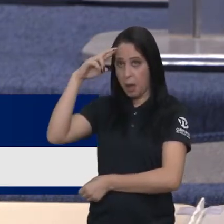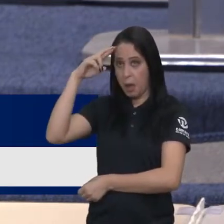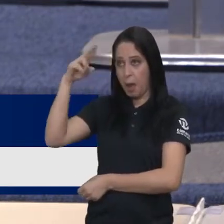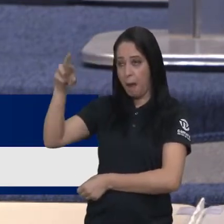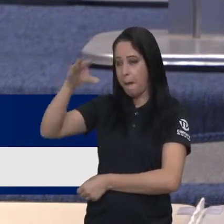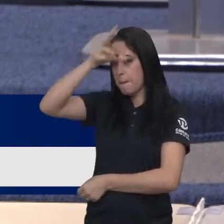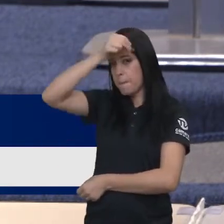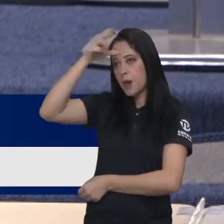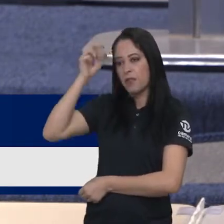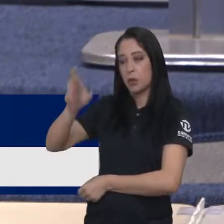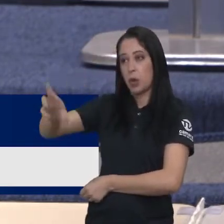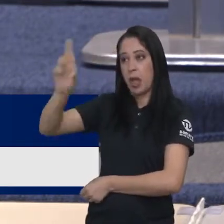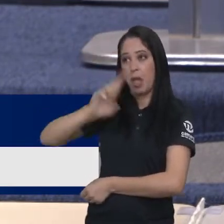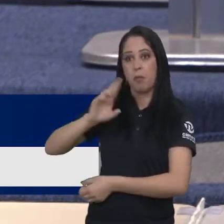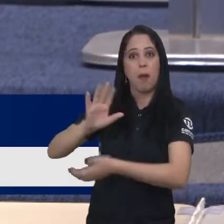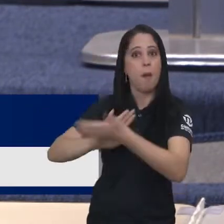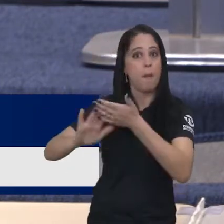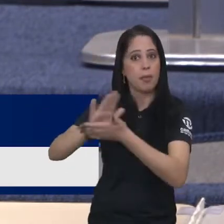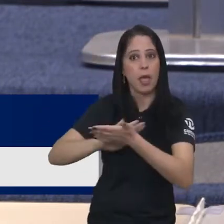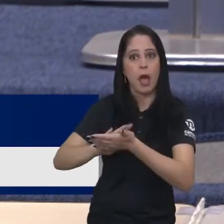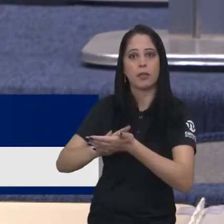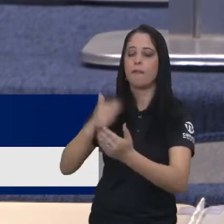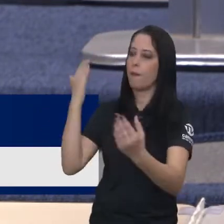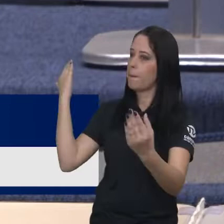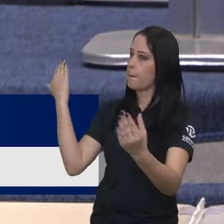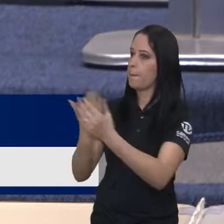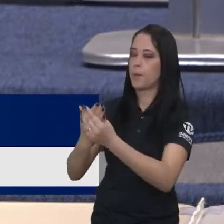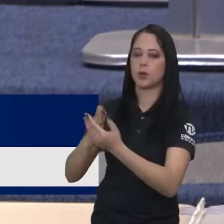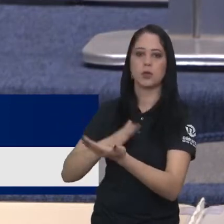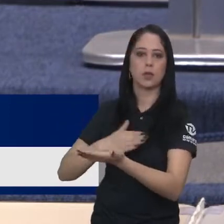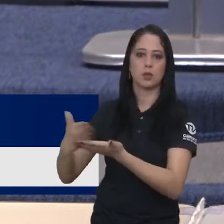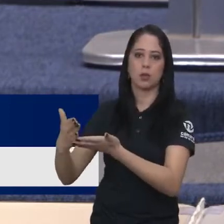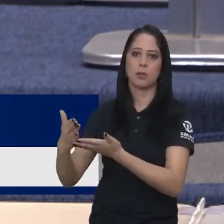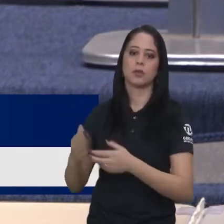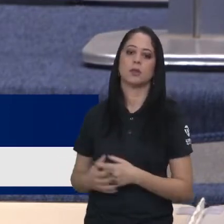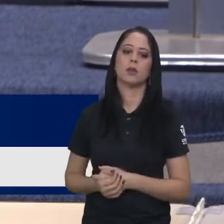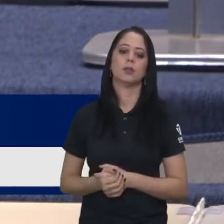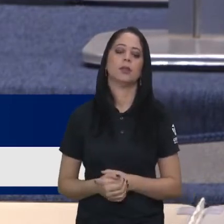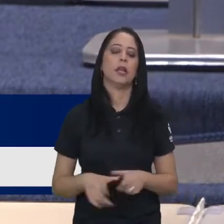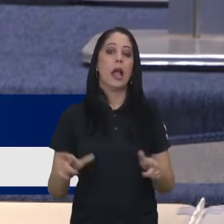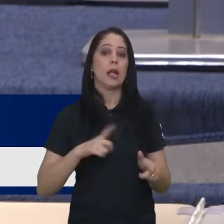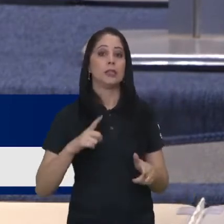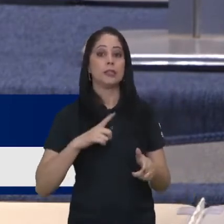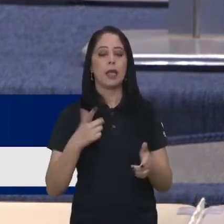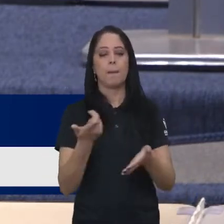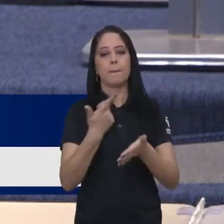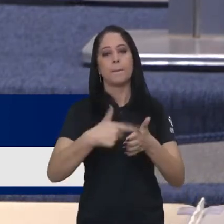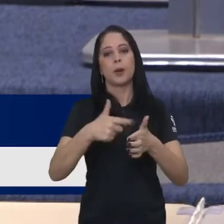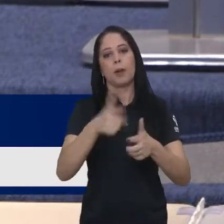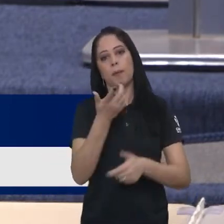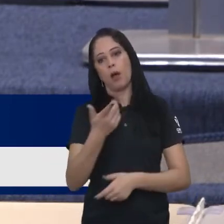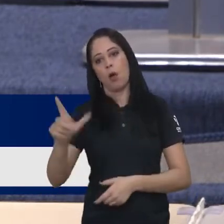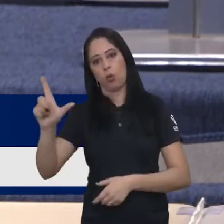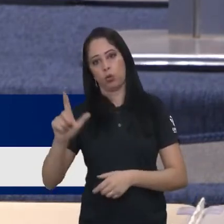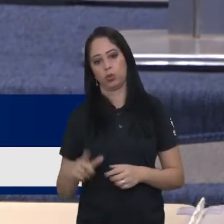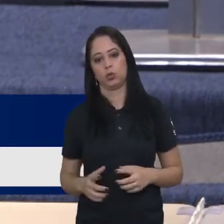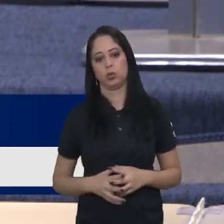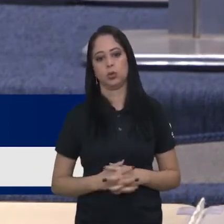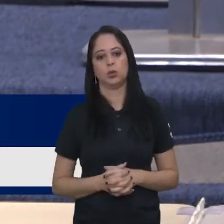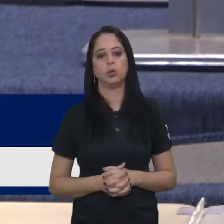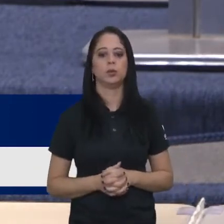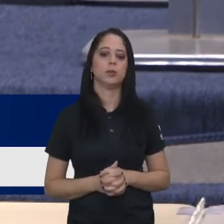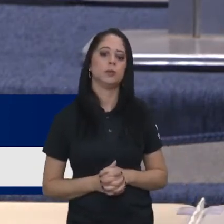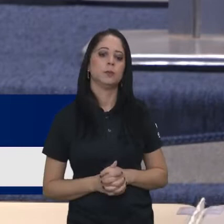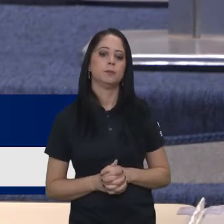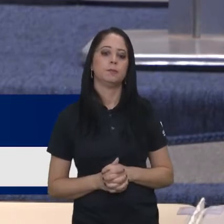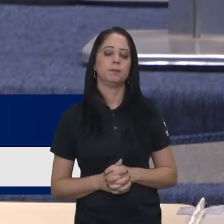ação para rever essa questão do enquadramento. a gente tem uma outra situação que é mais complexa,